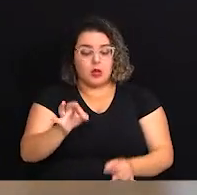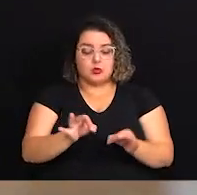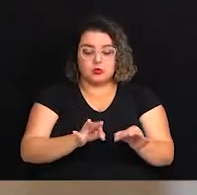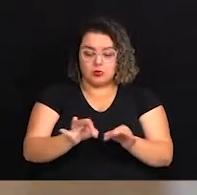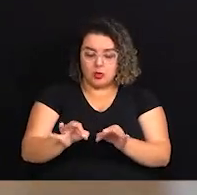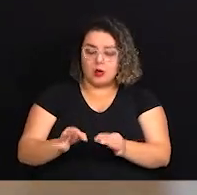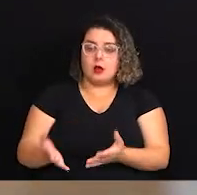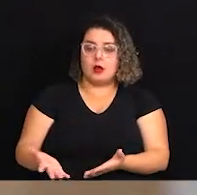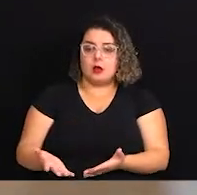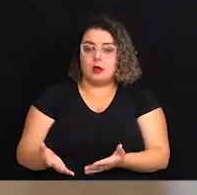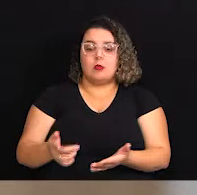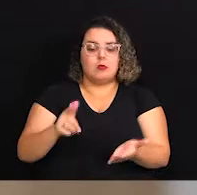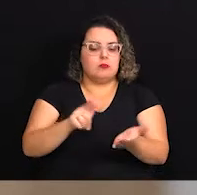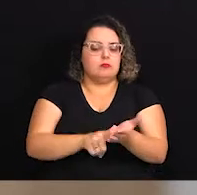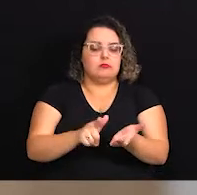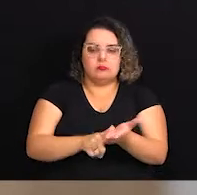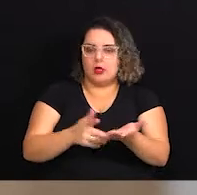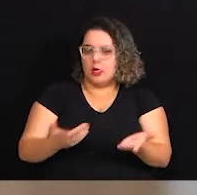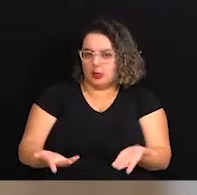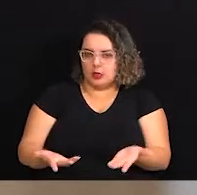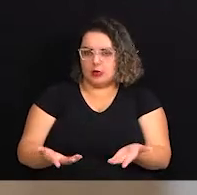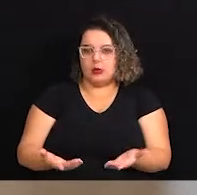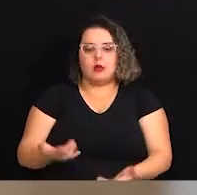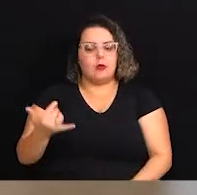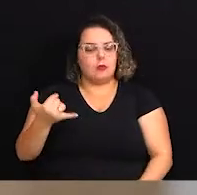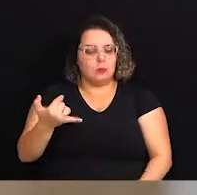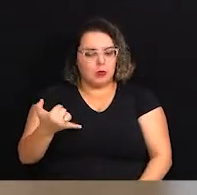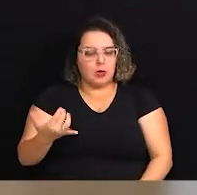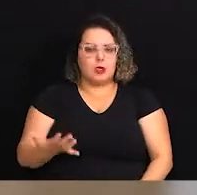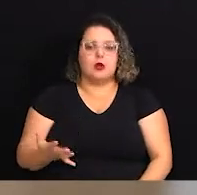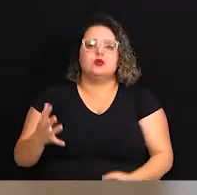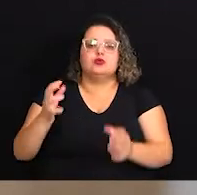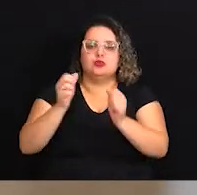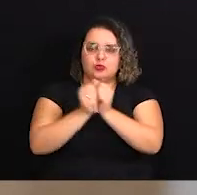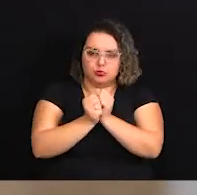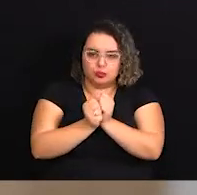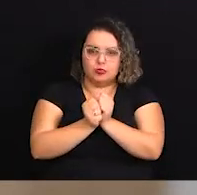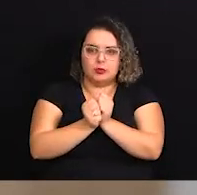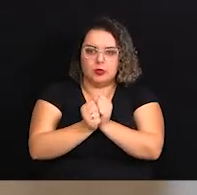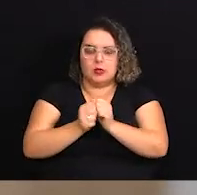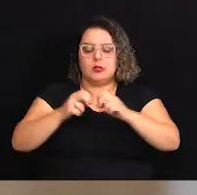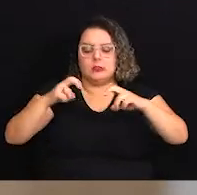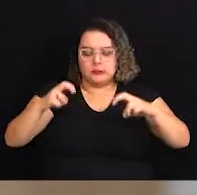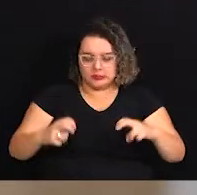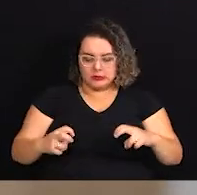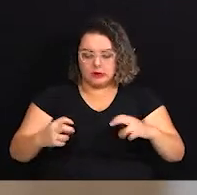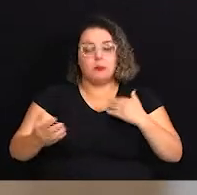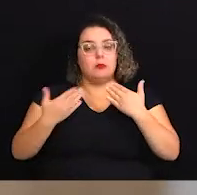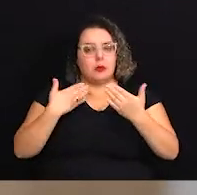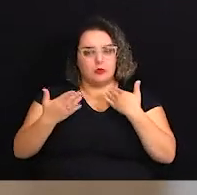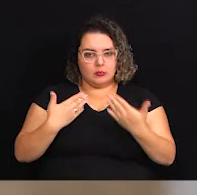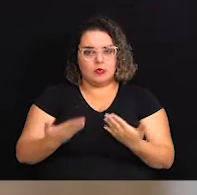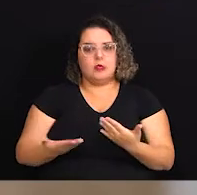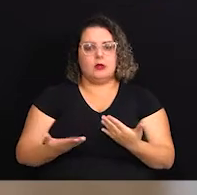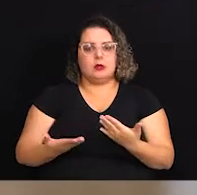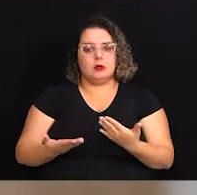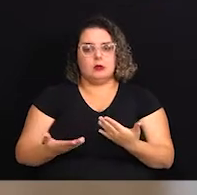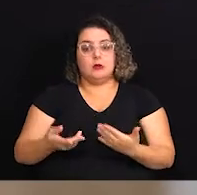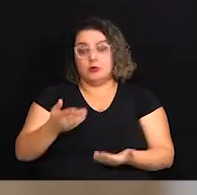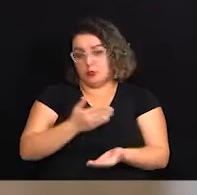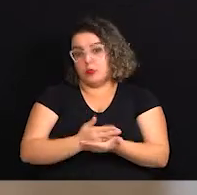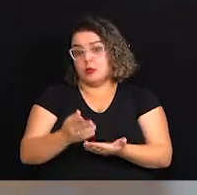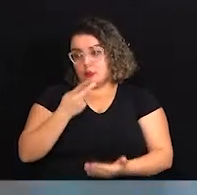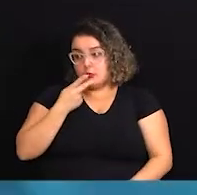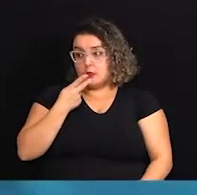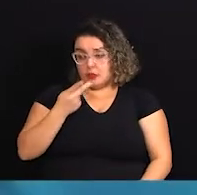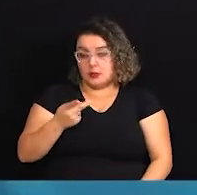organizar. Pega um pedaço de papel, pega uma caneta, junta, senta na mesa para discutir. E a gente começou falando